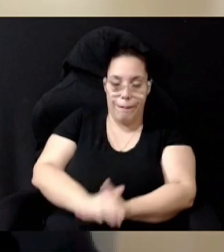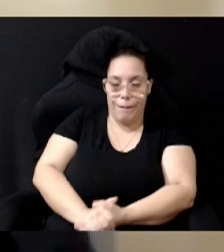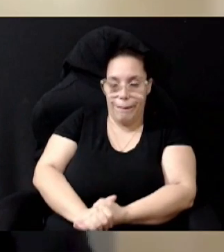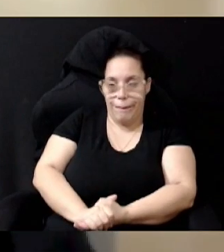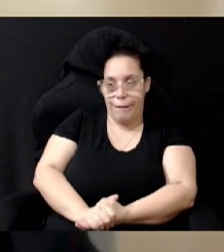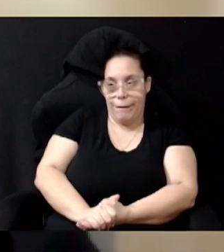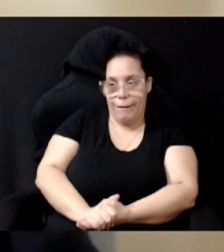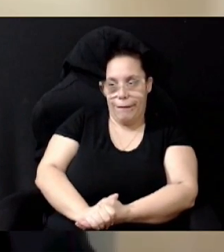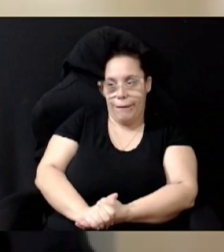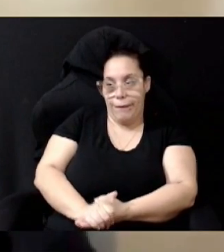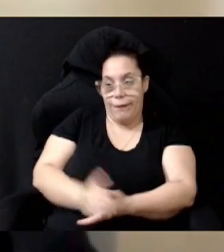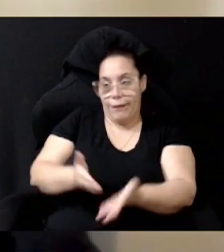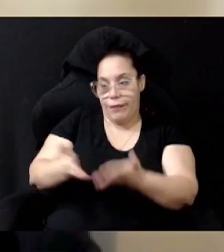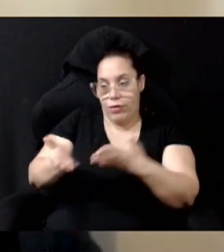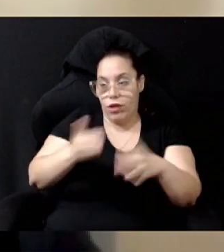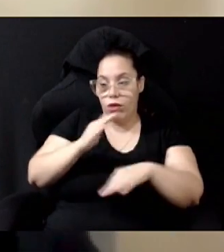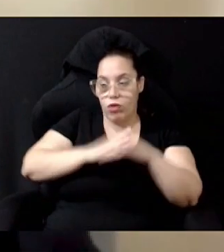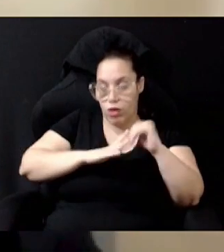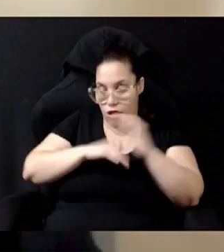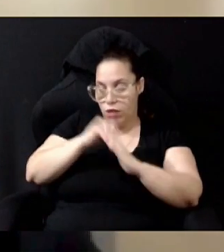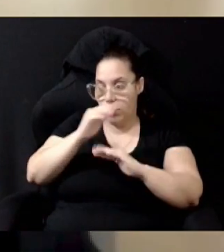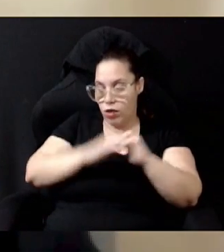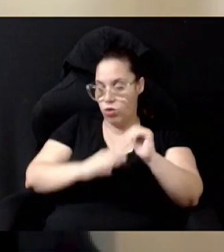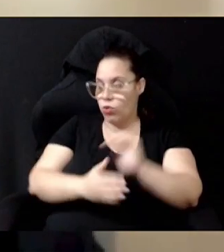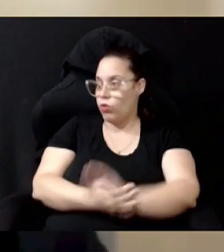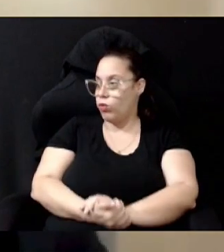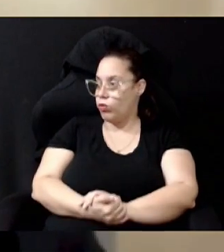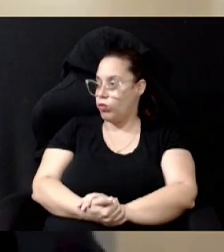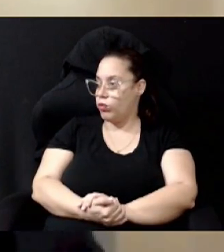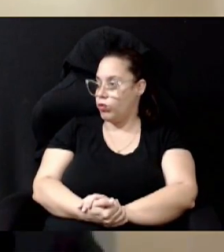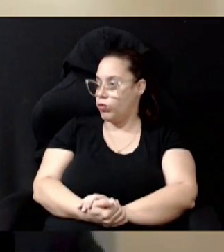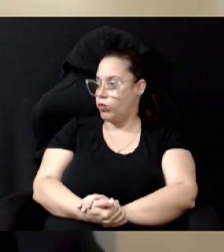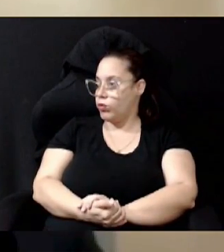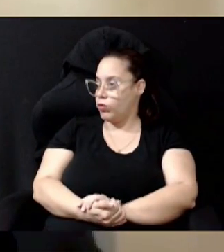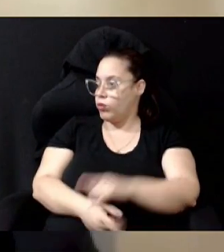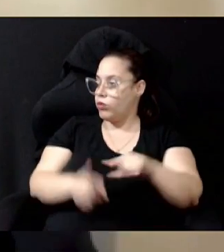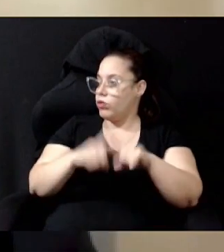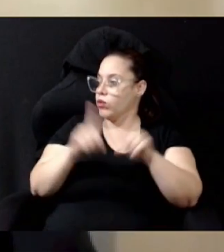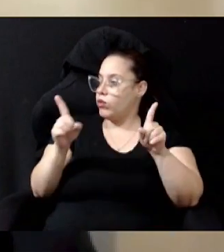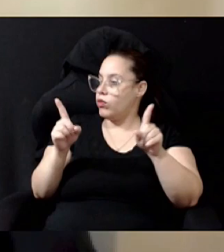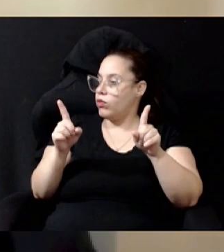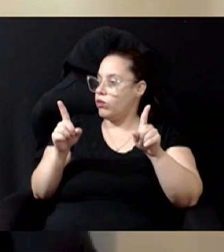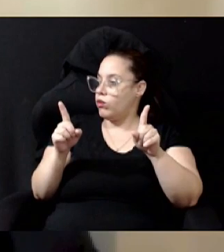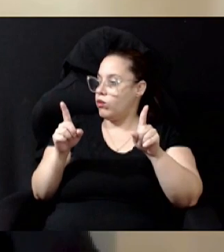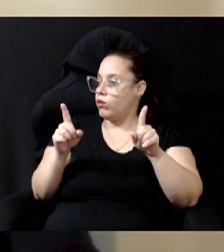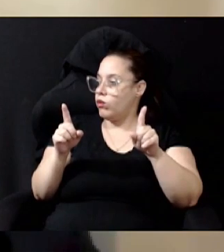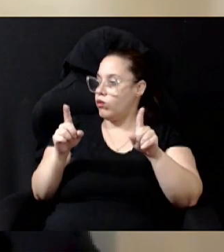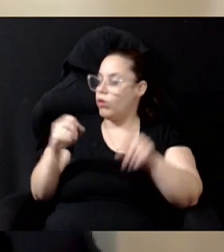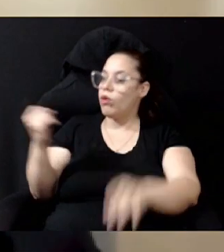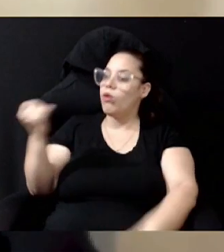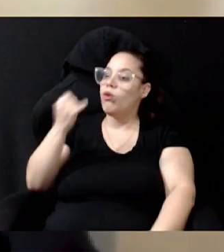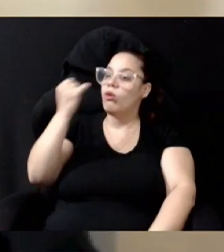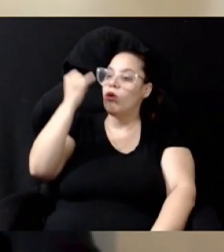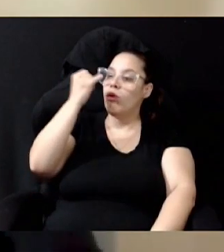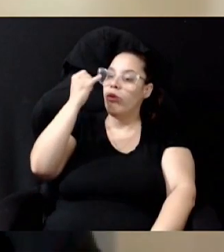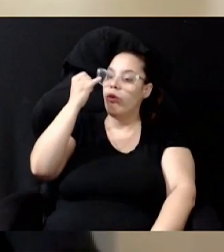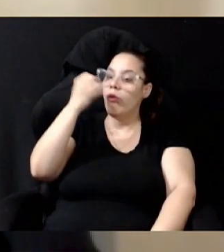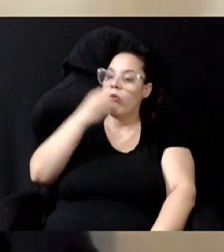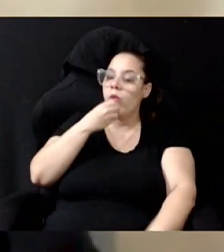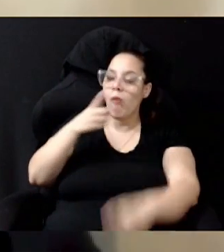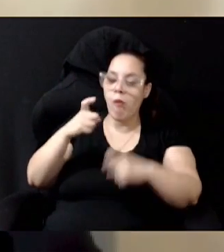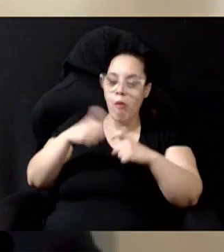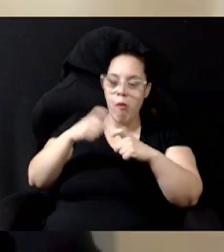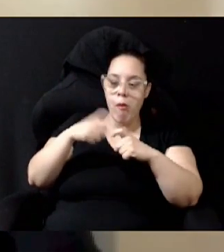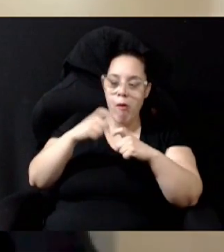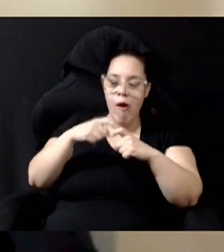direcionar um tratamento, mas assim, uma coisa muito importante e essencial é um bom médico mais